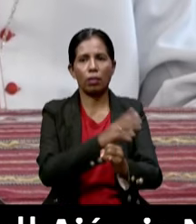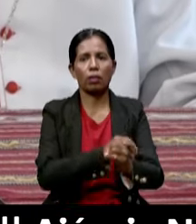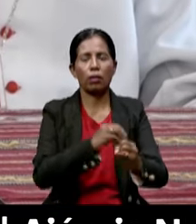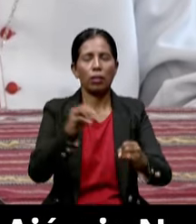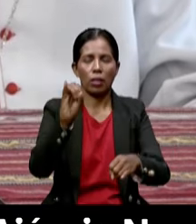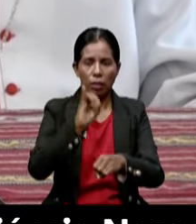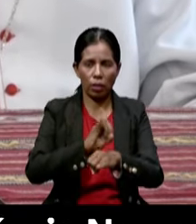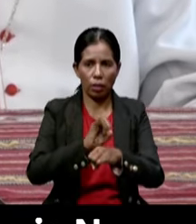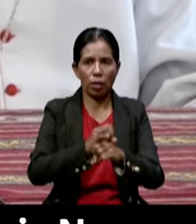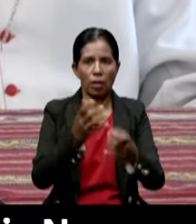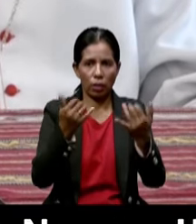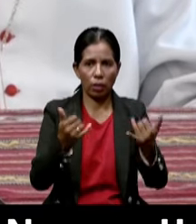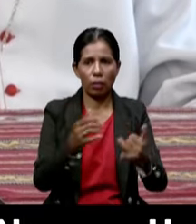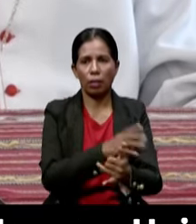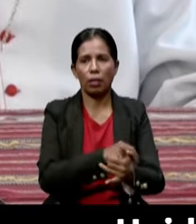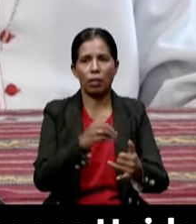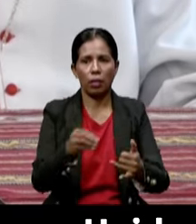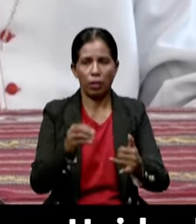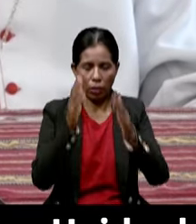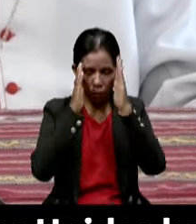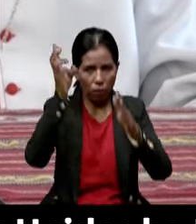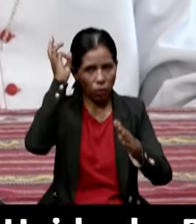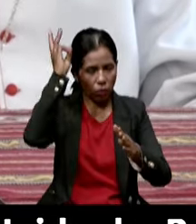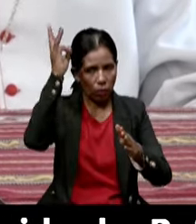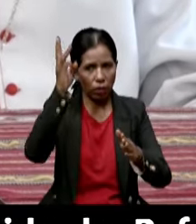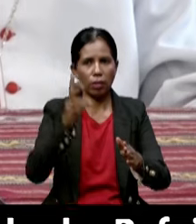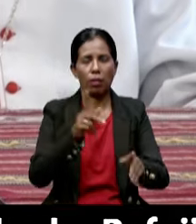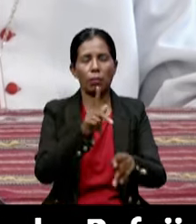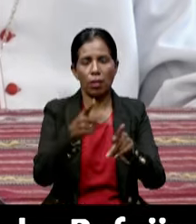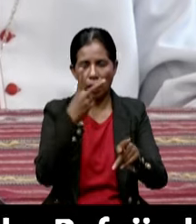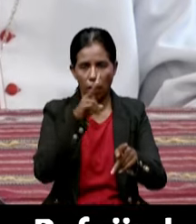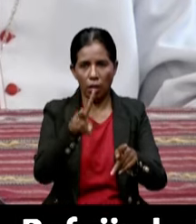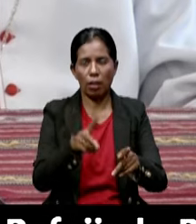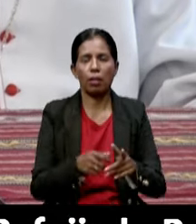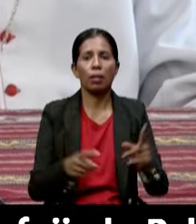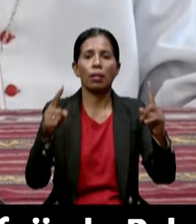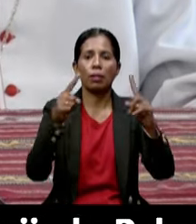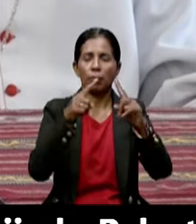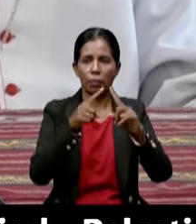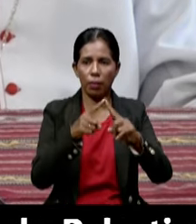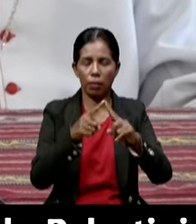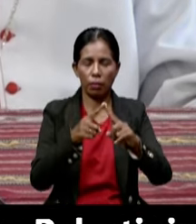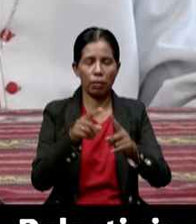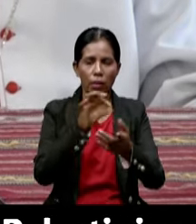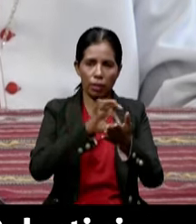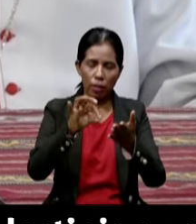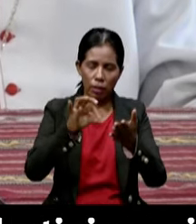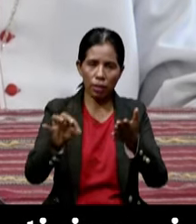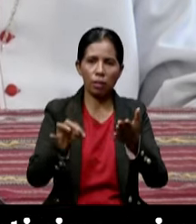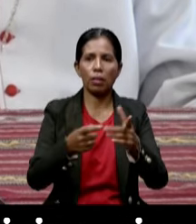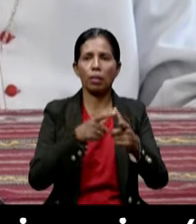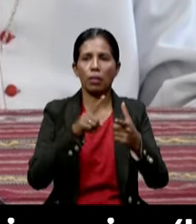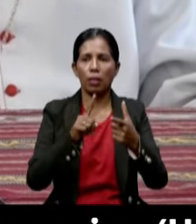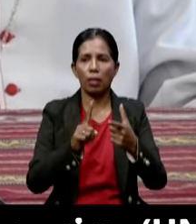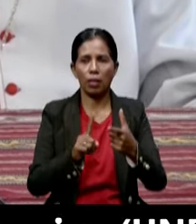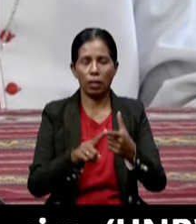Vaticano, que tem um pouco de preocupação entre os fiéis para a questão de registração. Isto